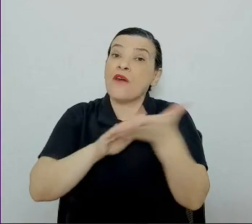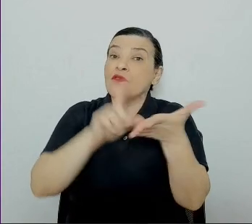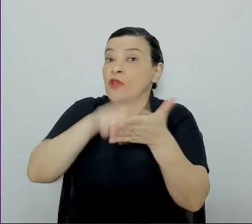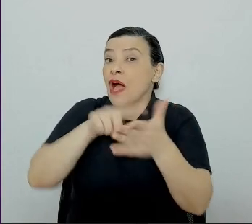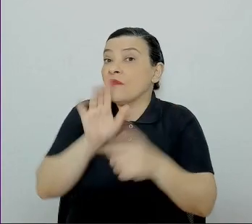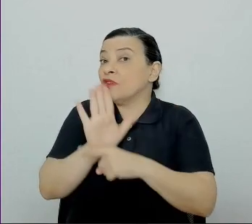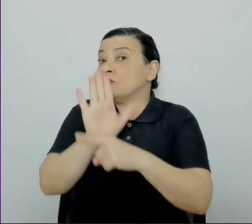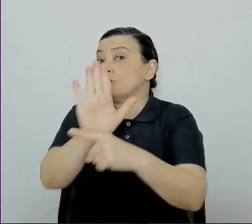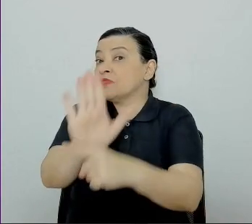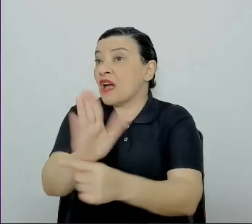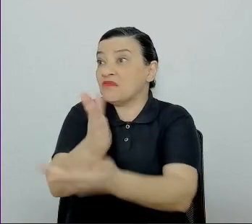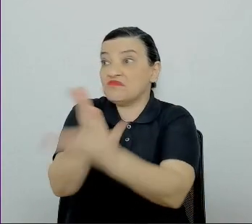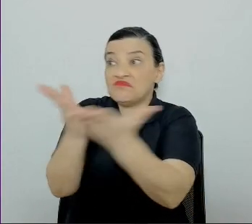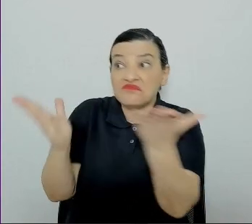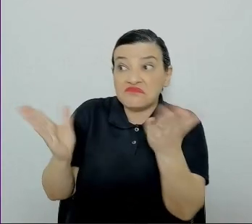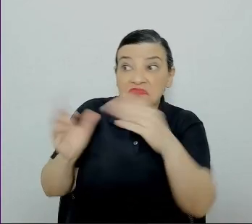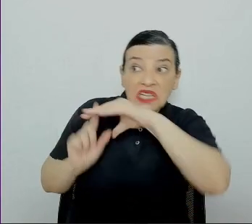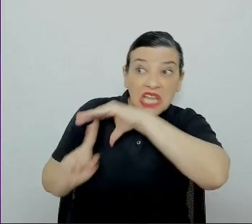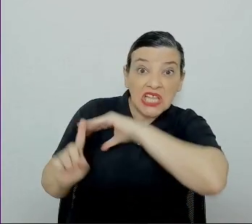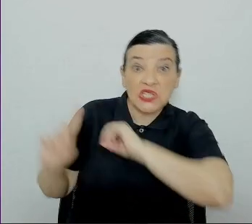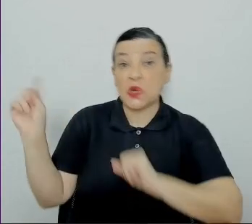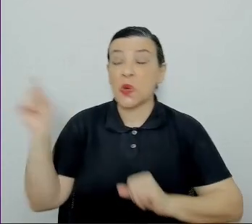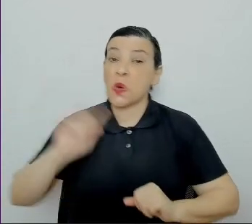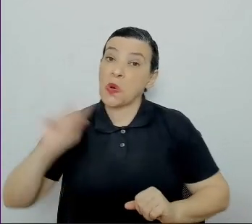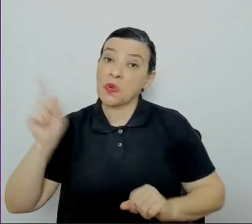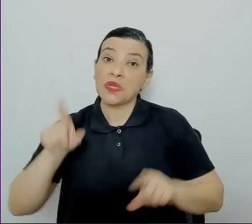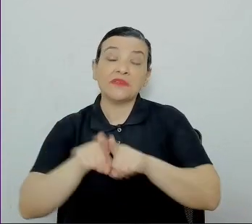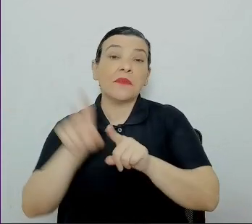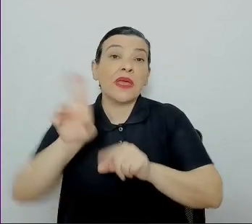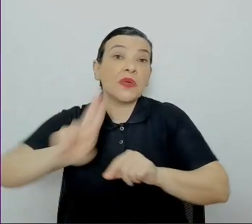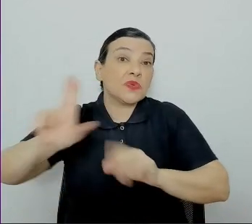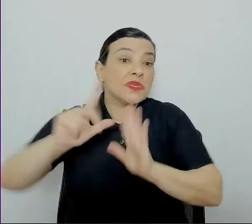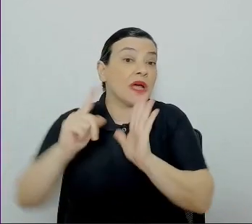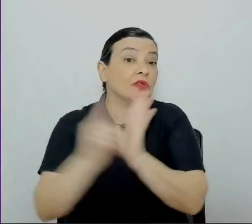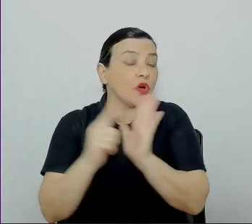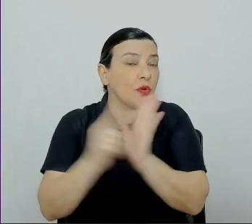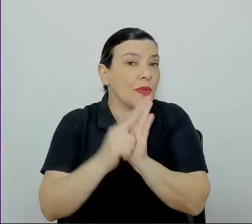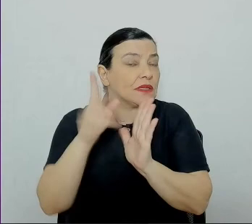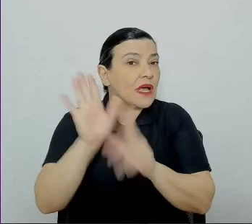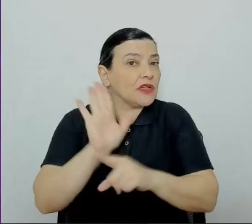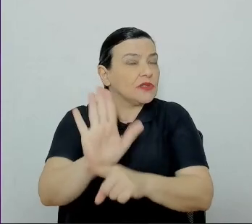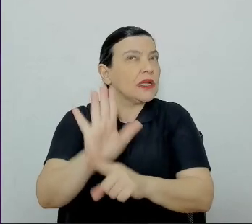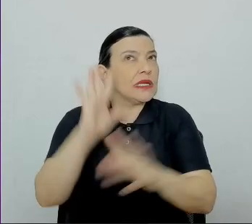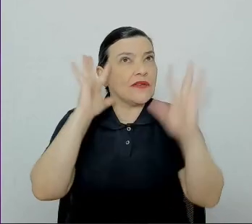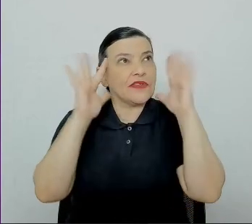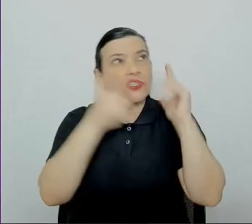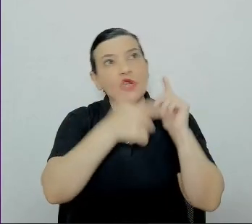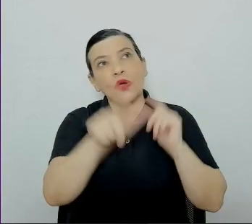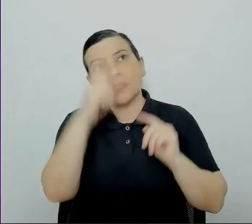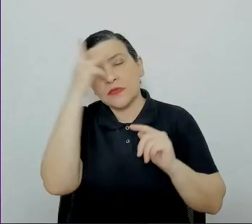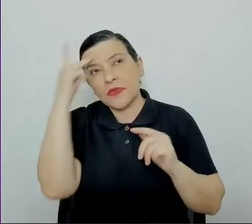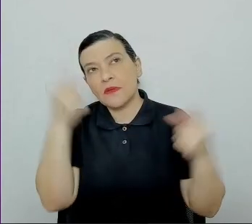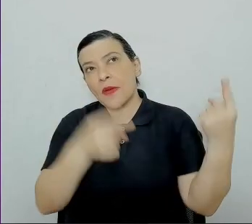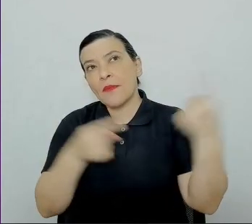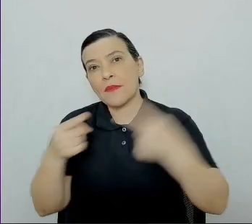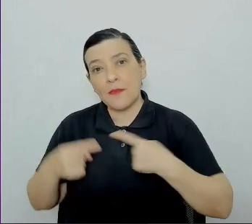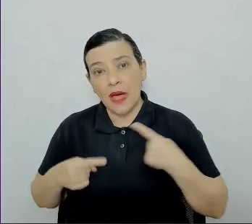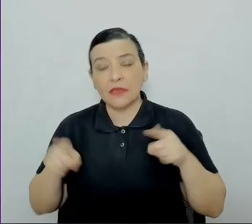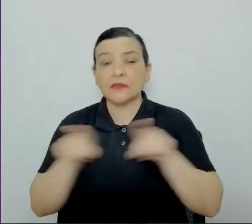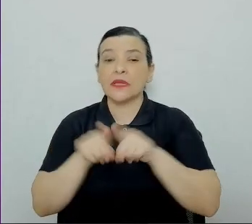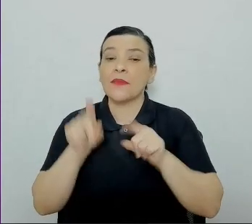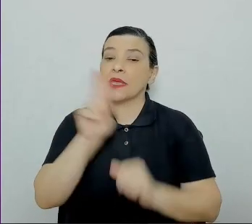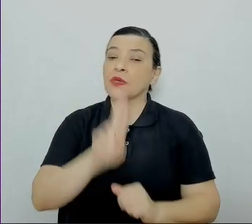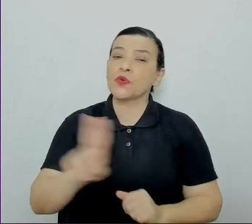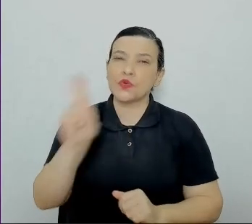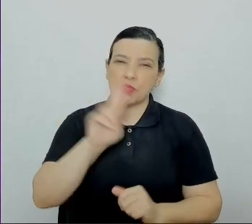problemas do usuário é importante. Pensar no job to be done, usar esse documento para você refletir e discutir com mais pessoas. Usar os princípios que eu